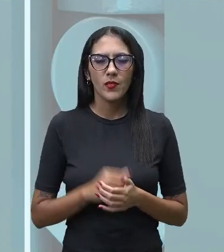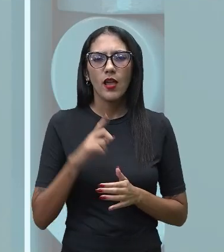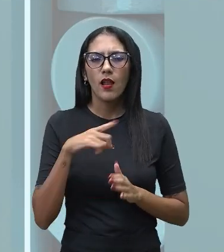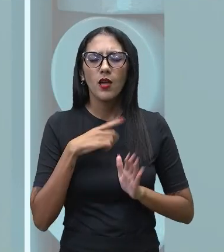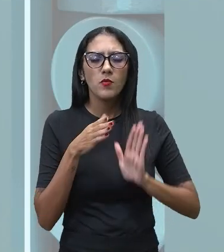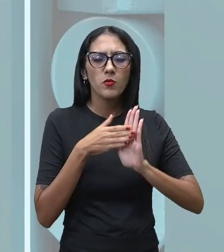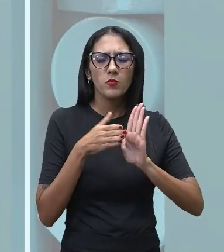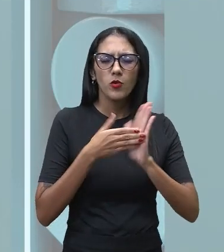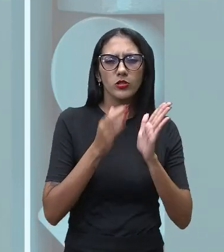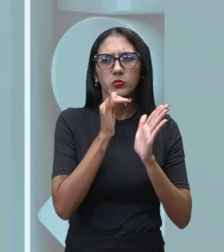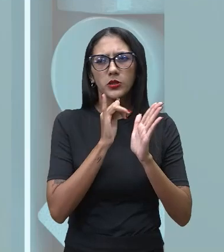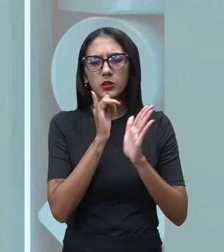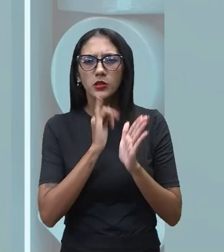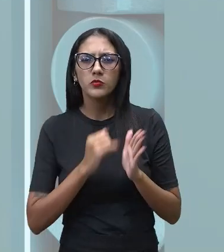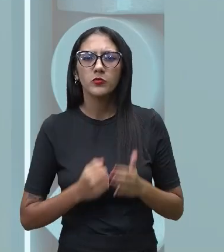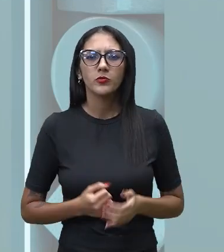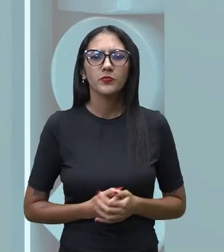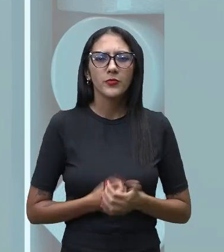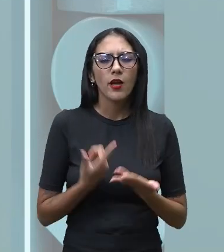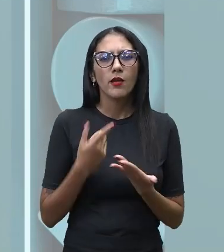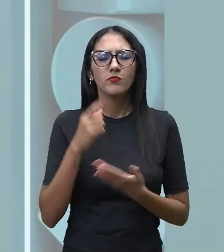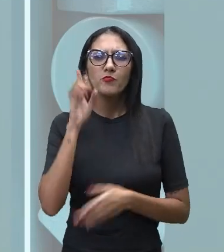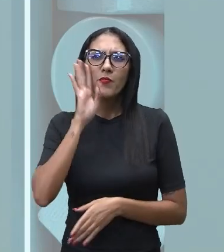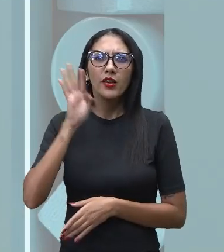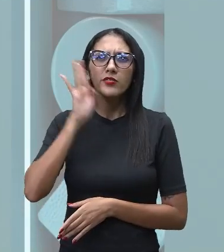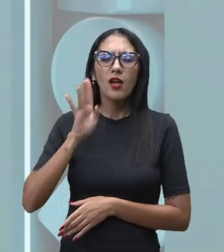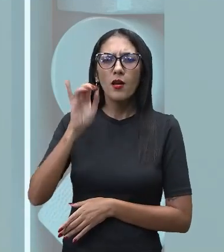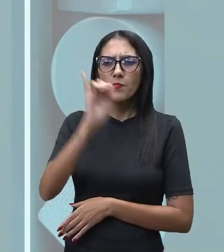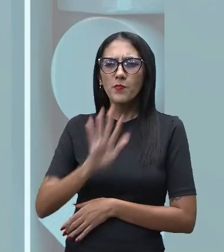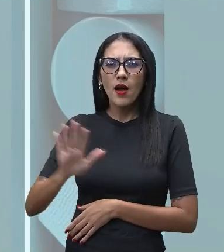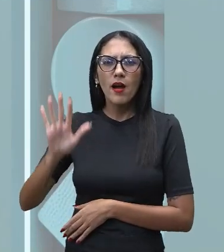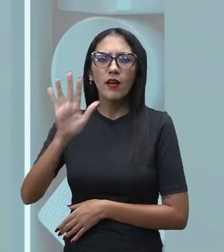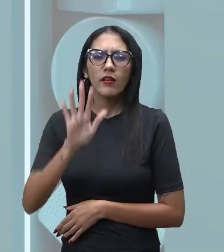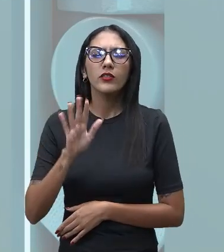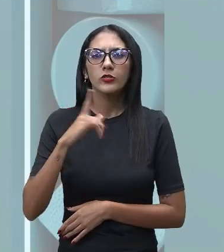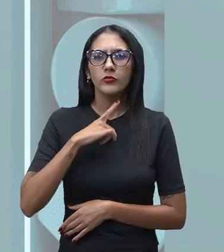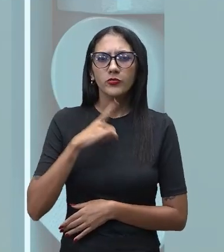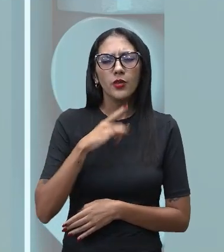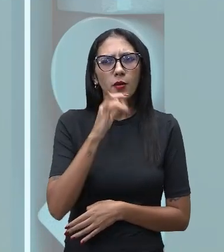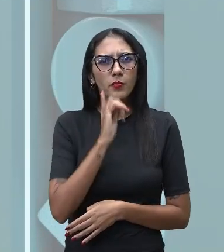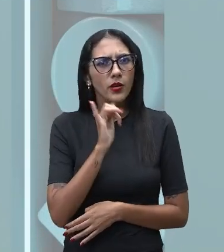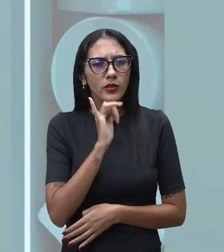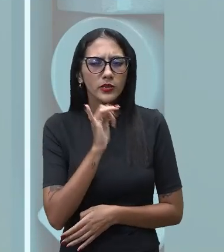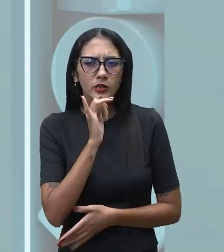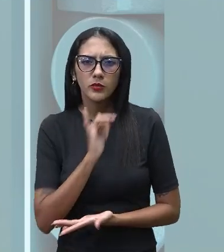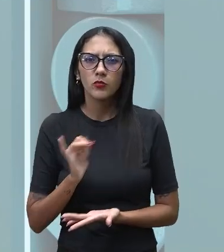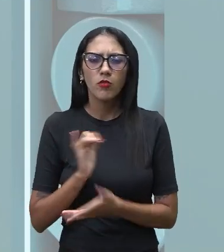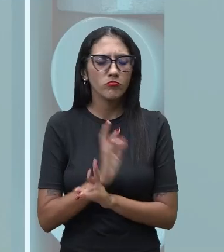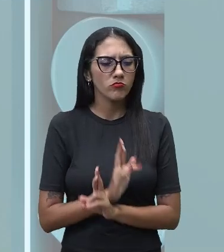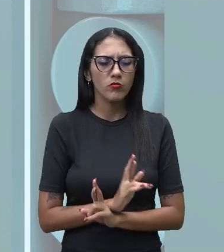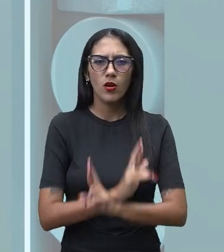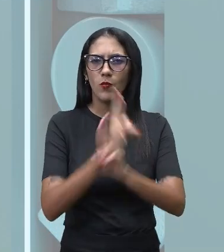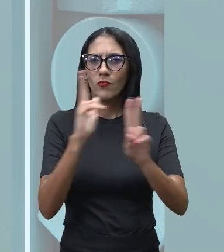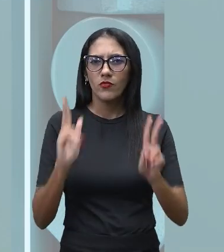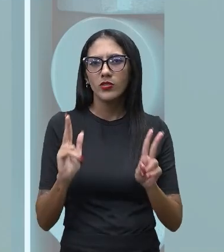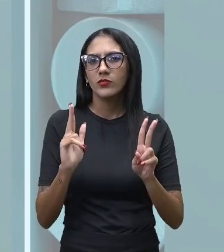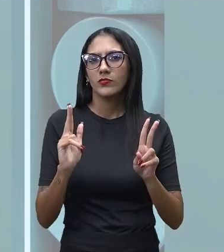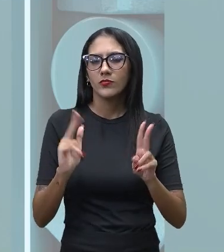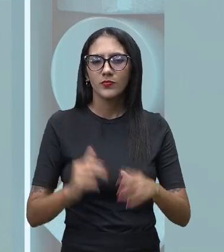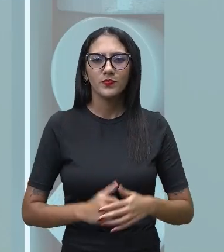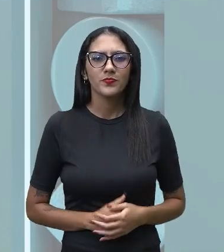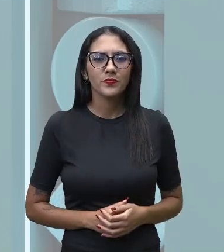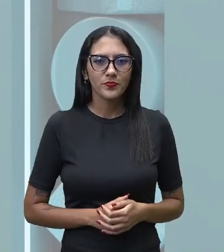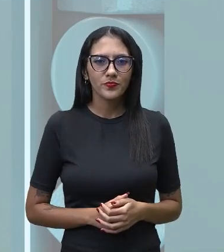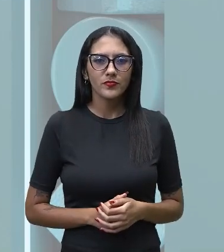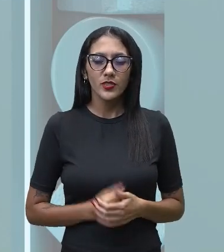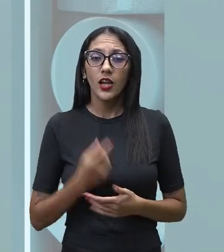aproximações, a criação de imagens que vão buscar sair do comum, sair do óbvio, porque é